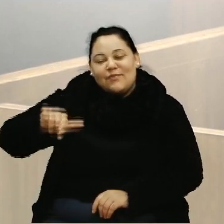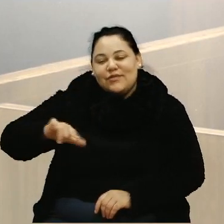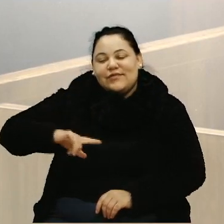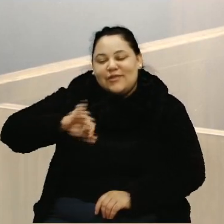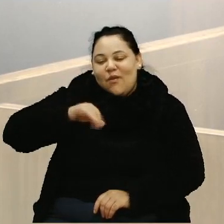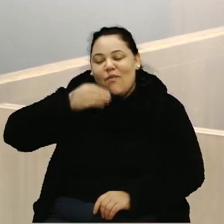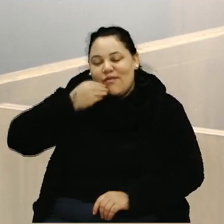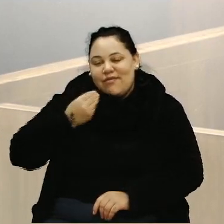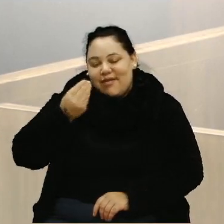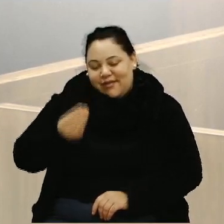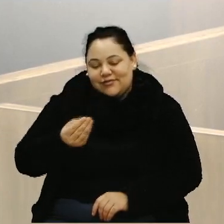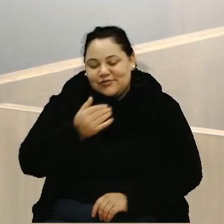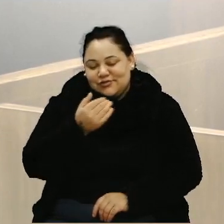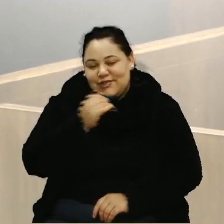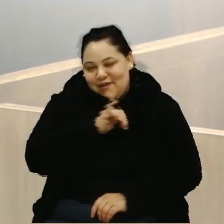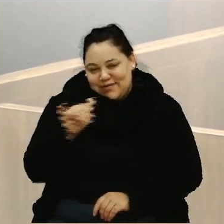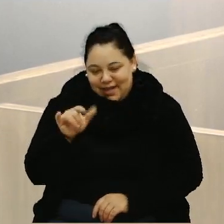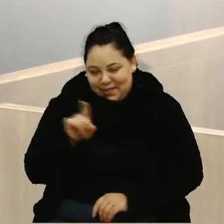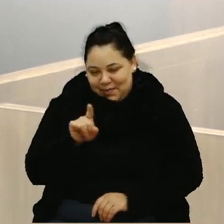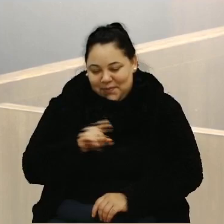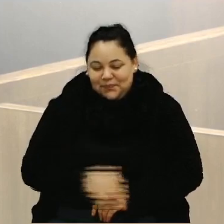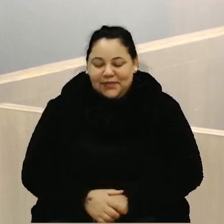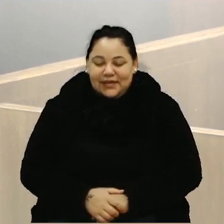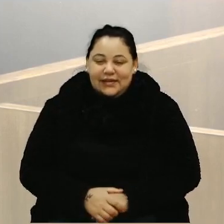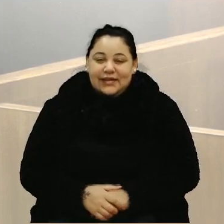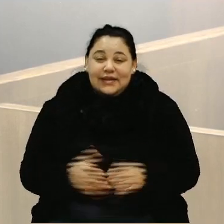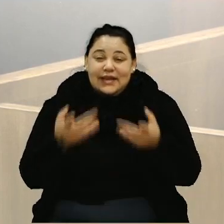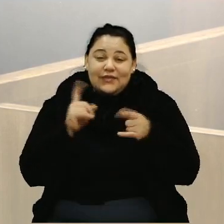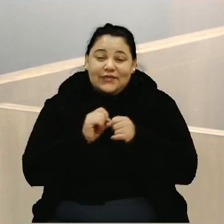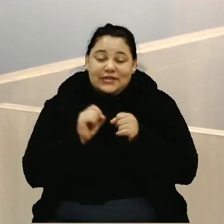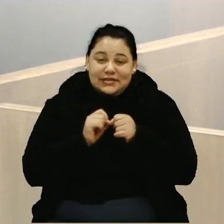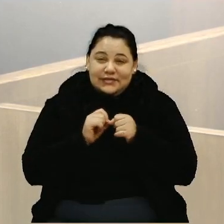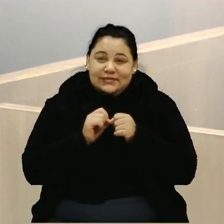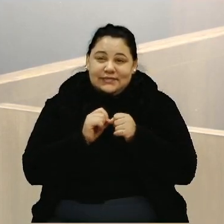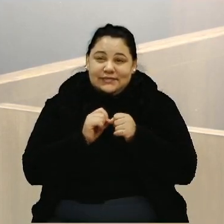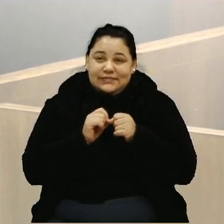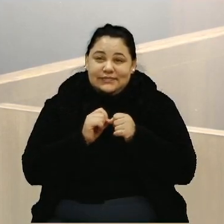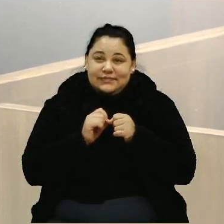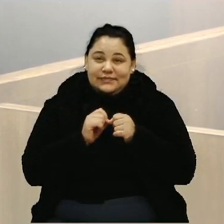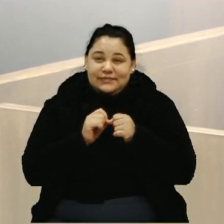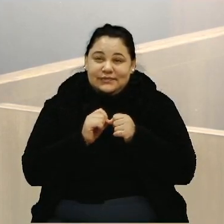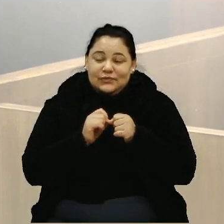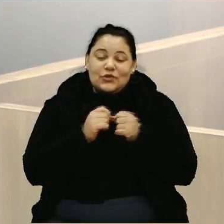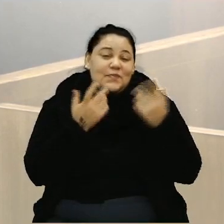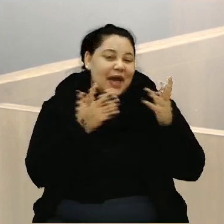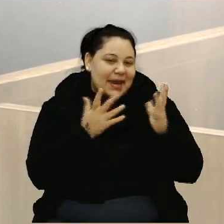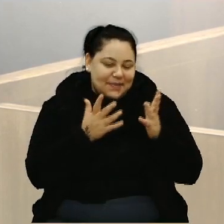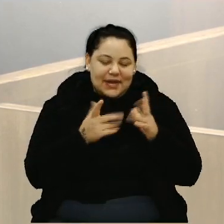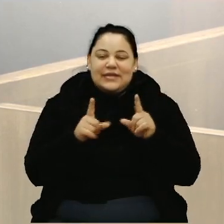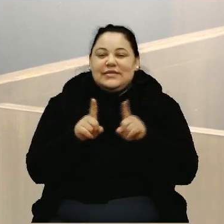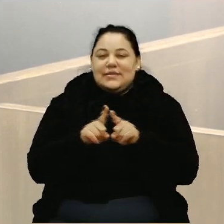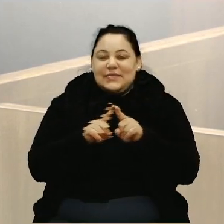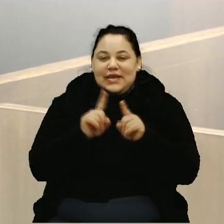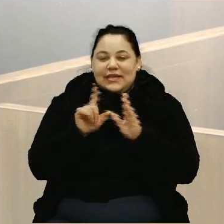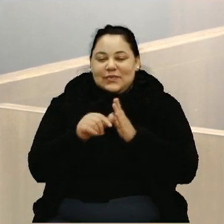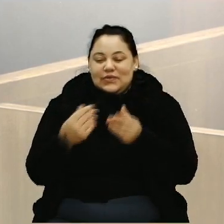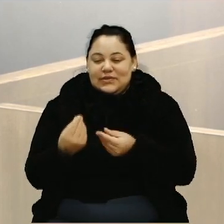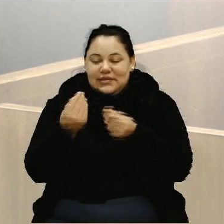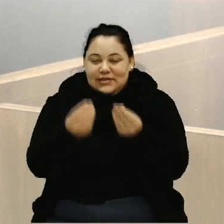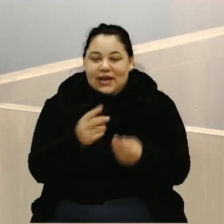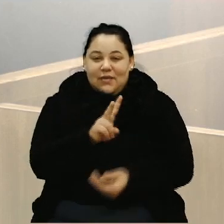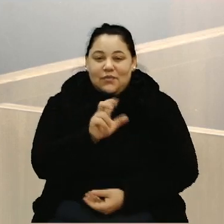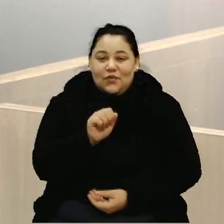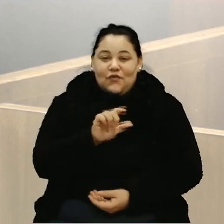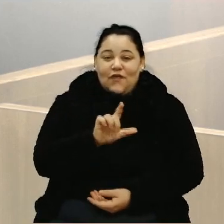para ela. Eu quero fazer um voto de congratulações e depois posteriormente entregar para o Valceu e